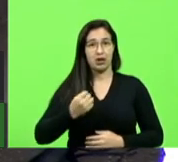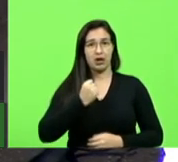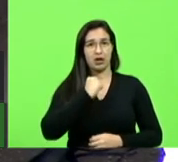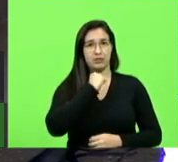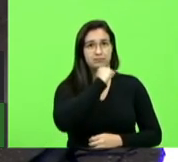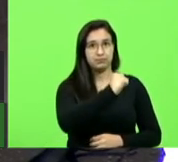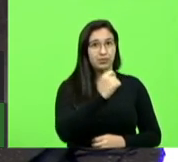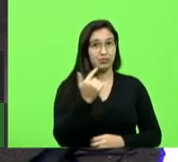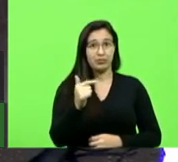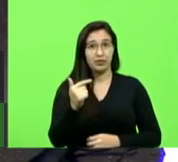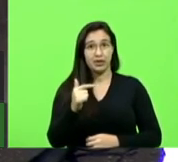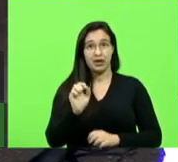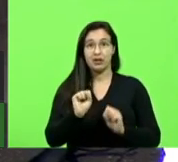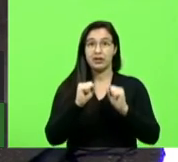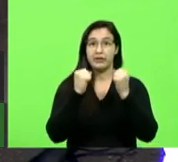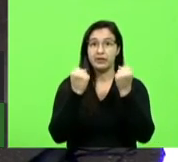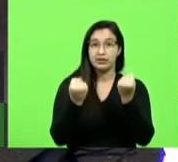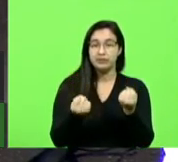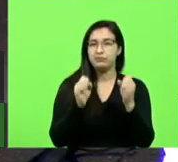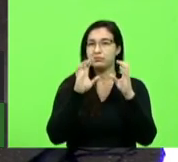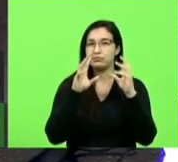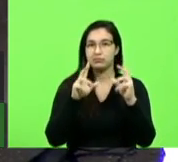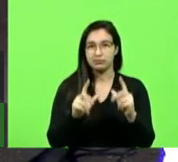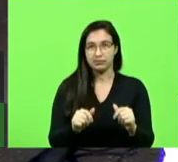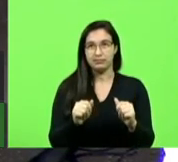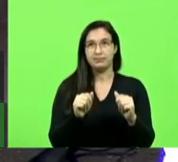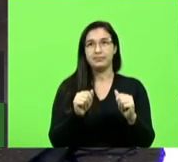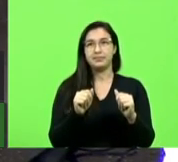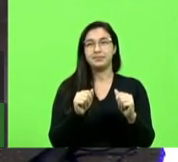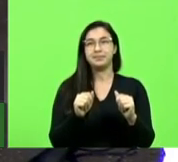não estivesse defendendo todos os